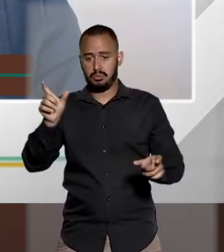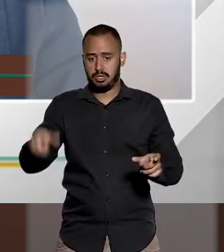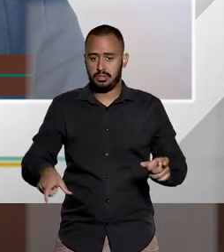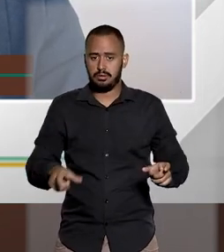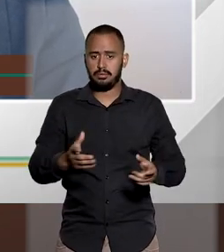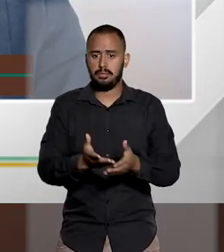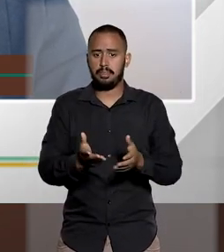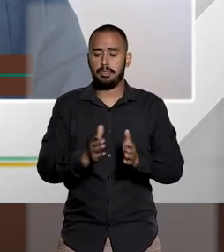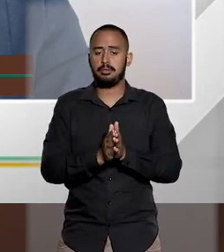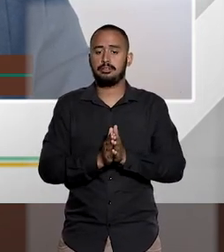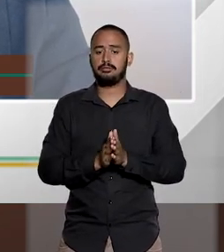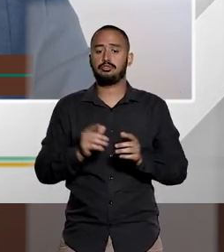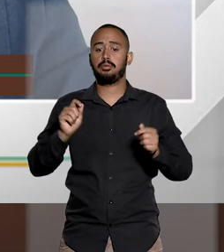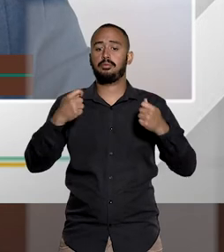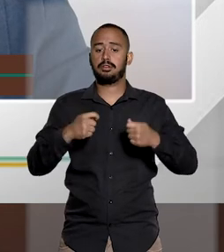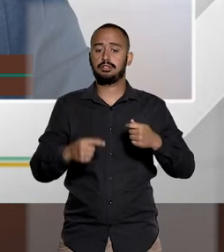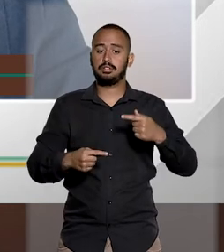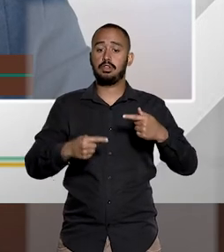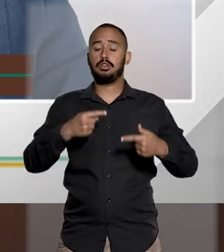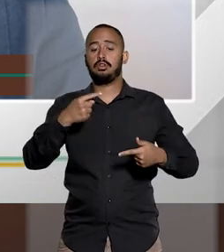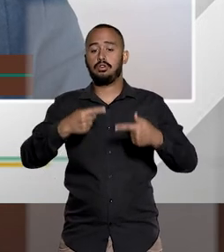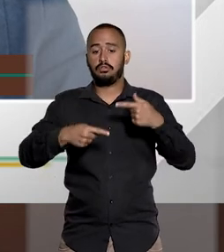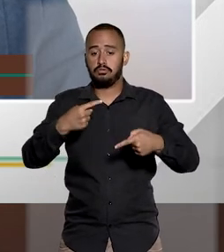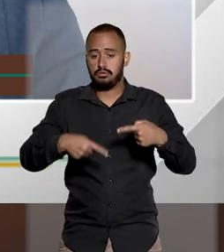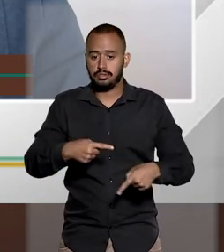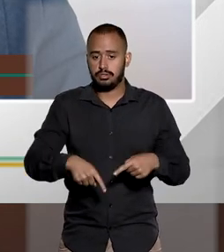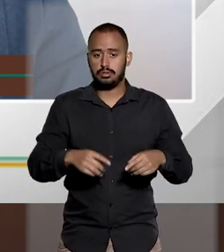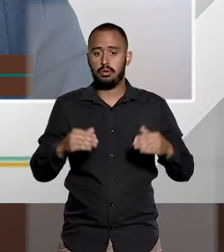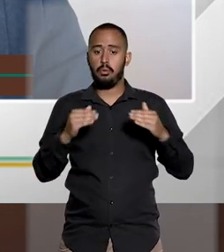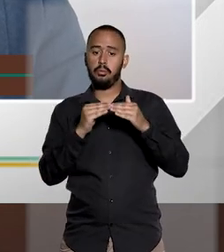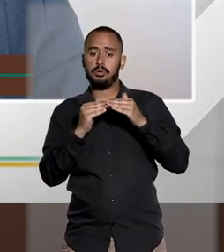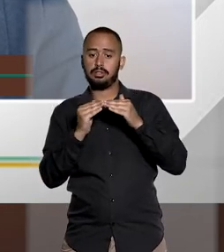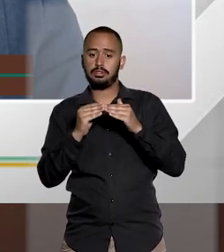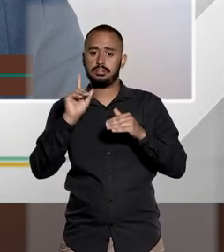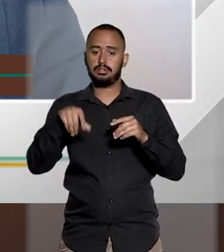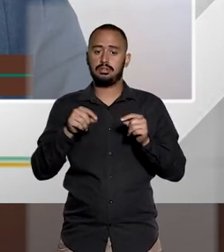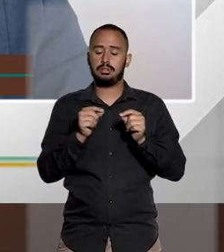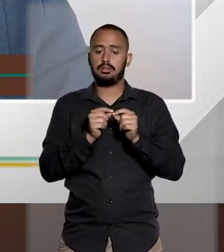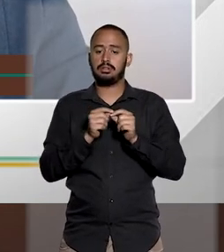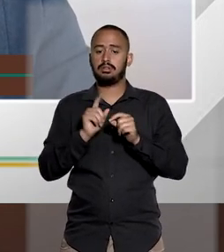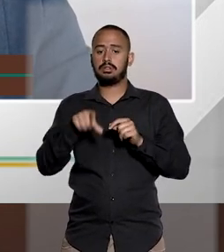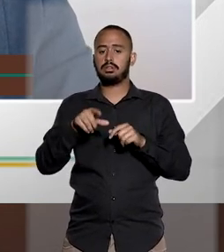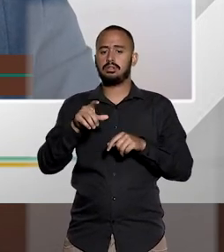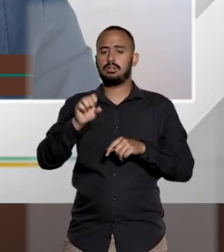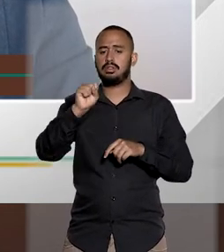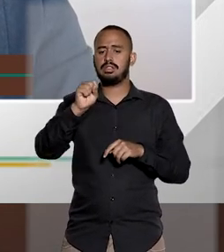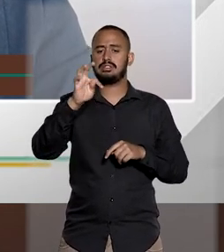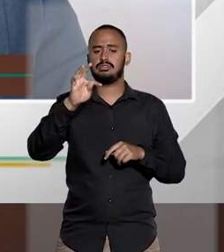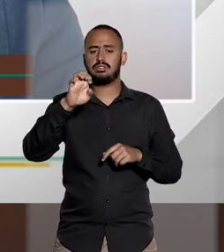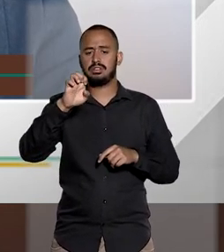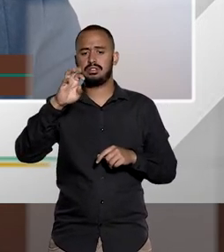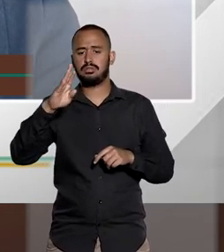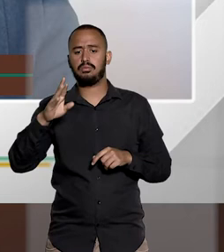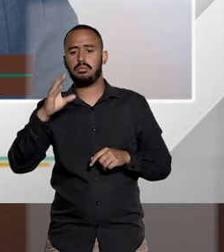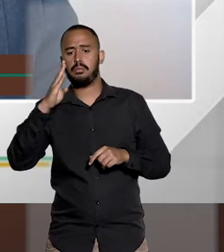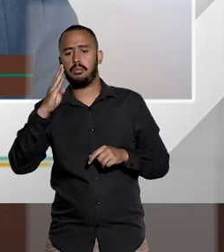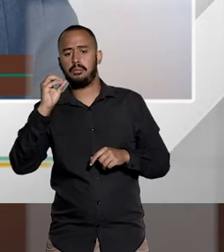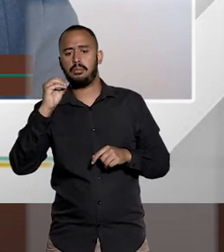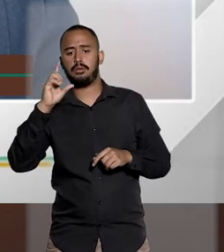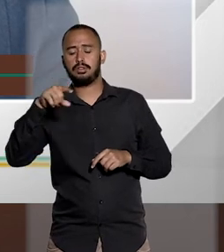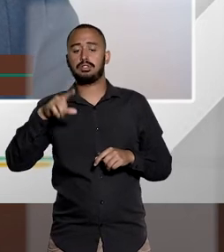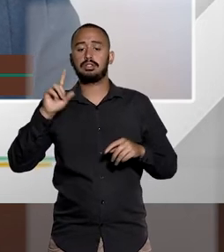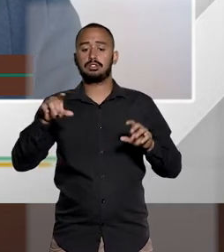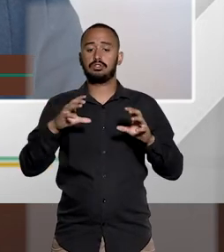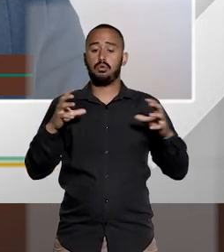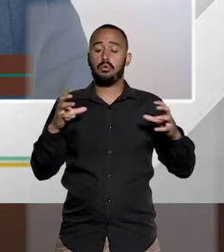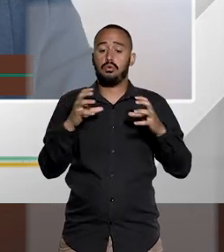métodos alternativos, como mediação, arbitragem e os dispute boards, que são os comitês de resolução de disputas que são trazidos na nova